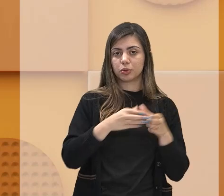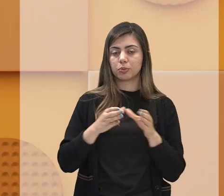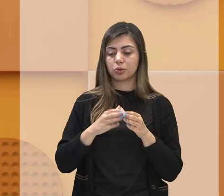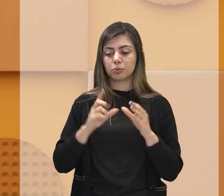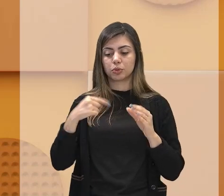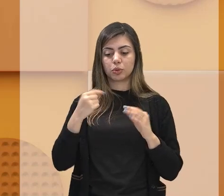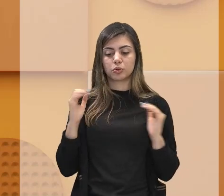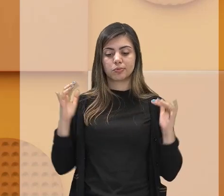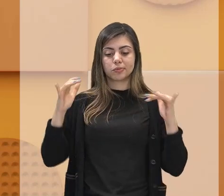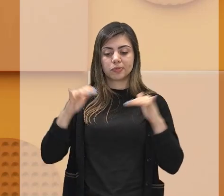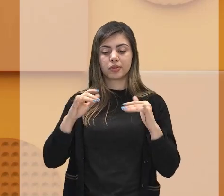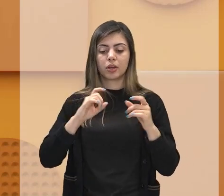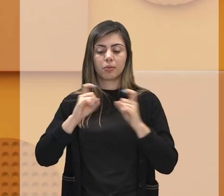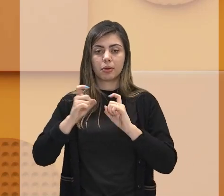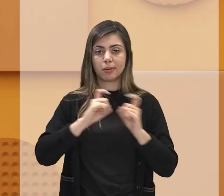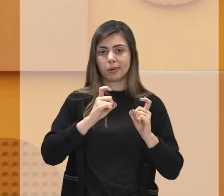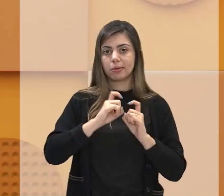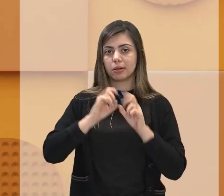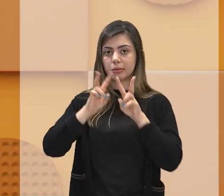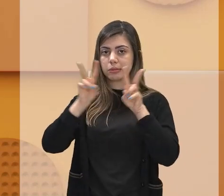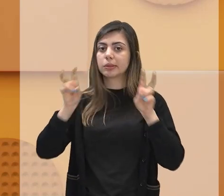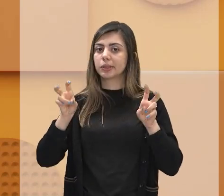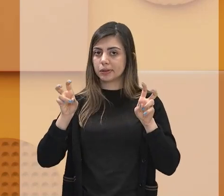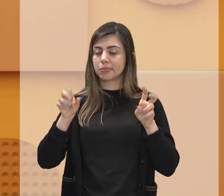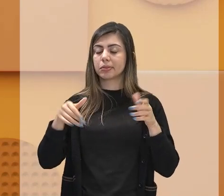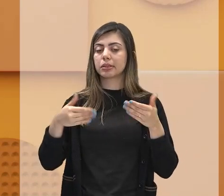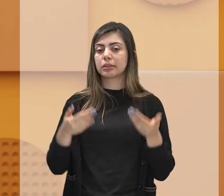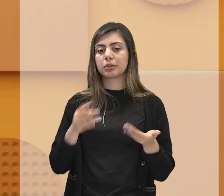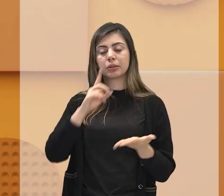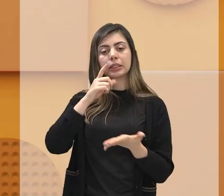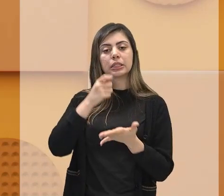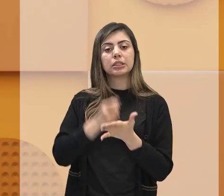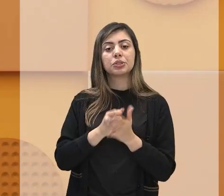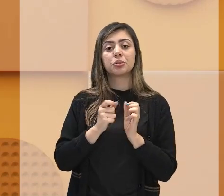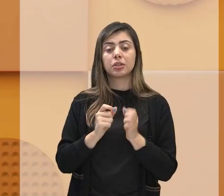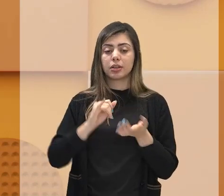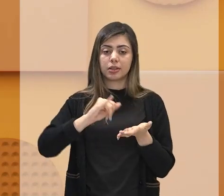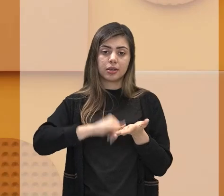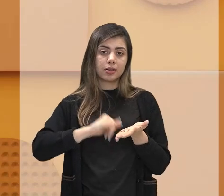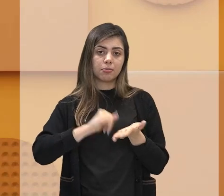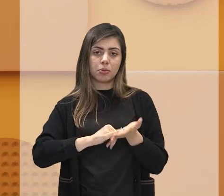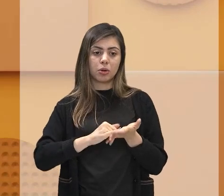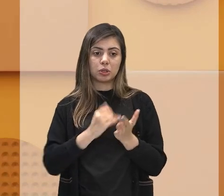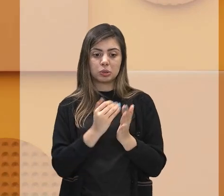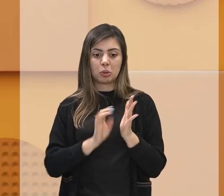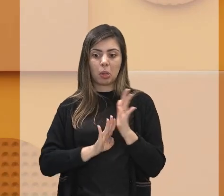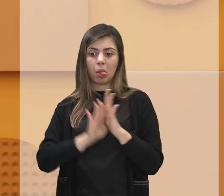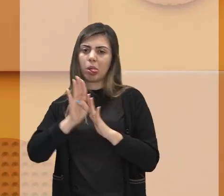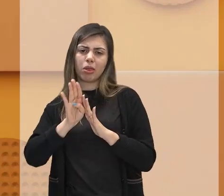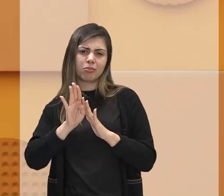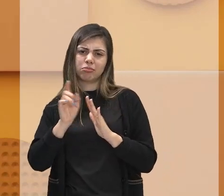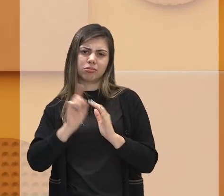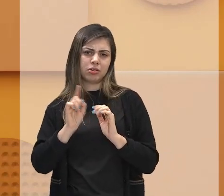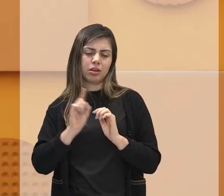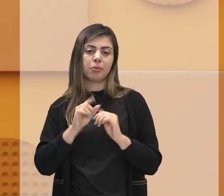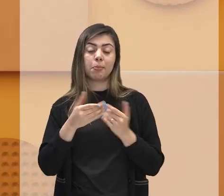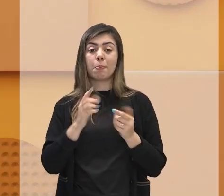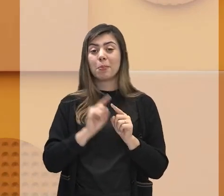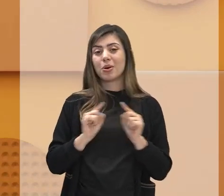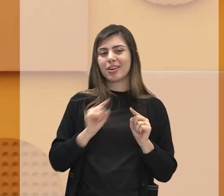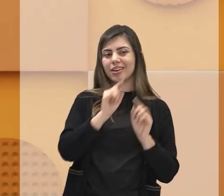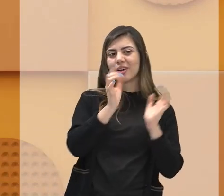questão e seja definido que não haveria cobrança de impostos excessivos. Mas claro que o primeiro e segundo